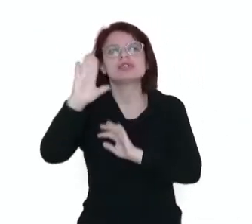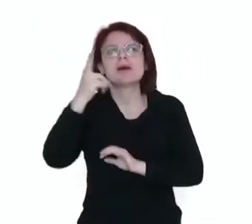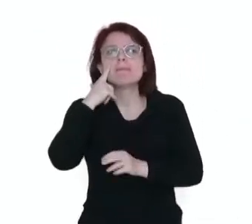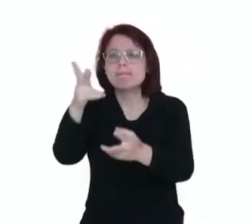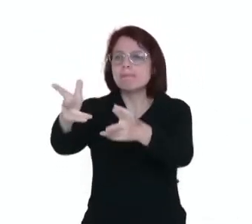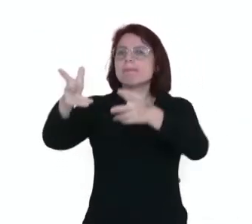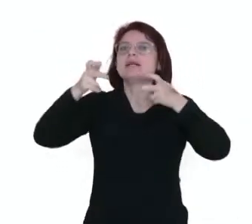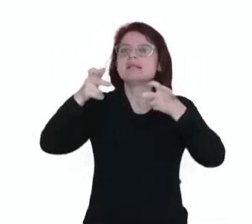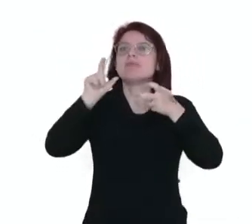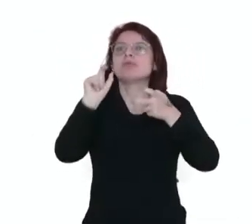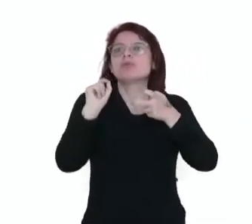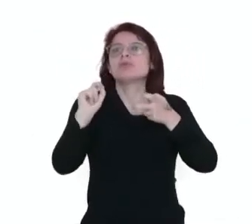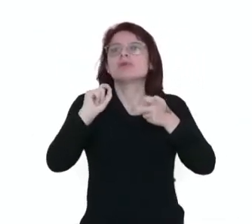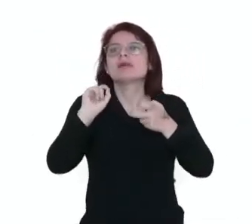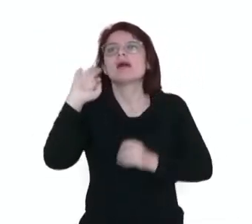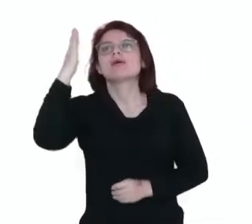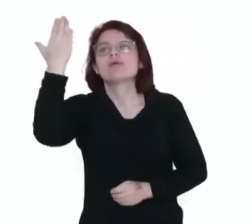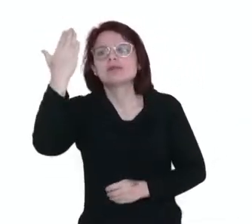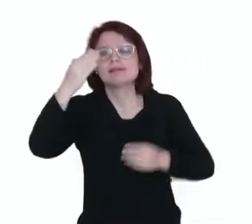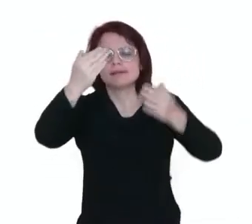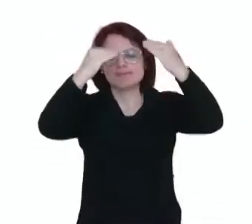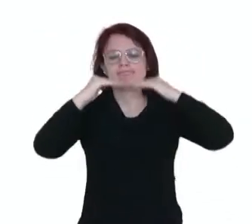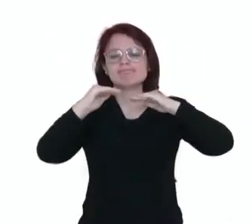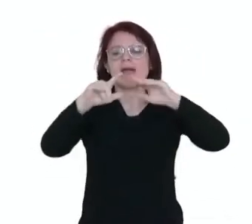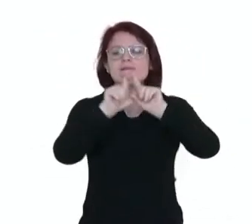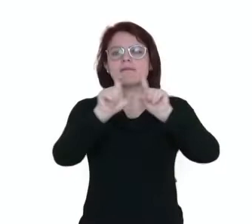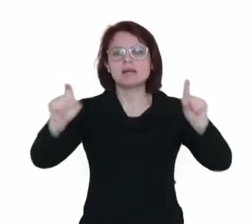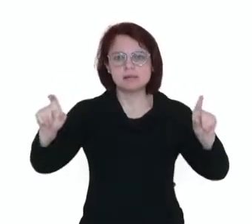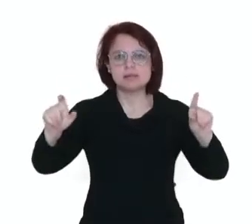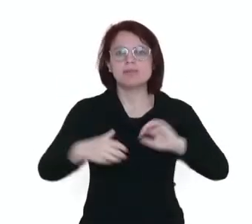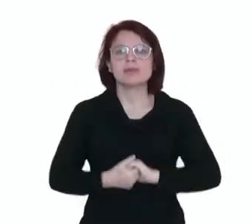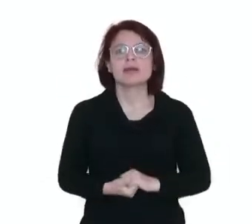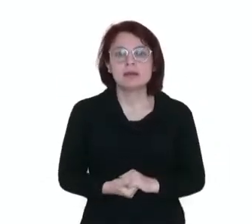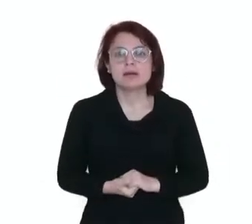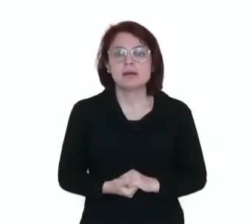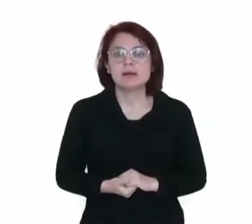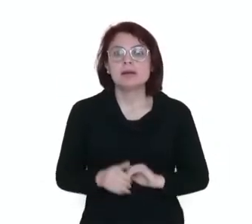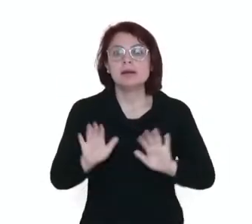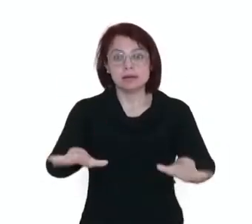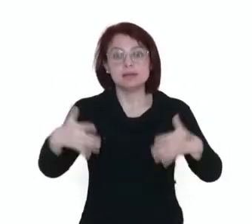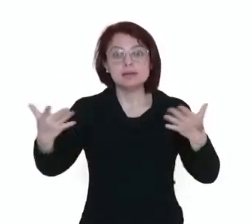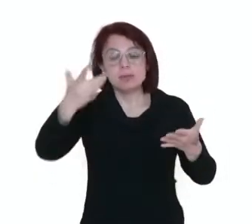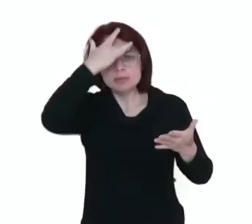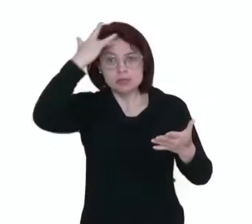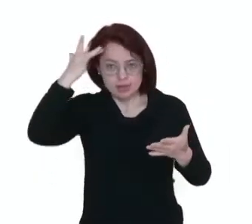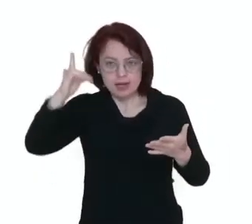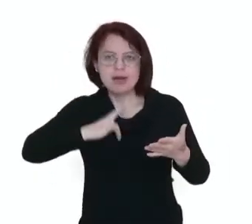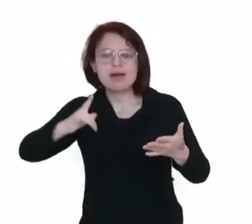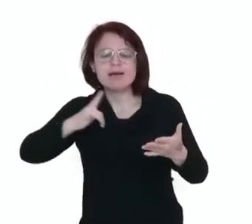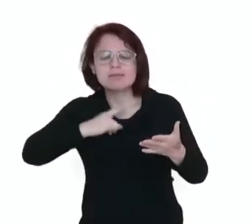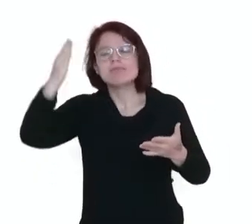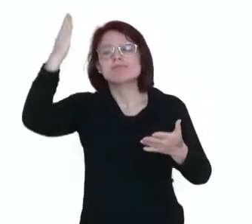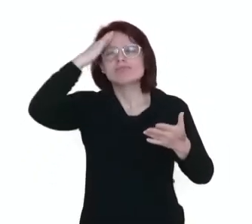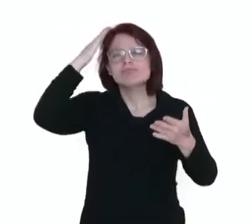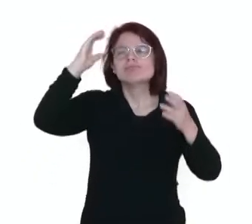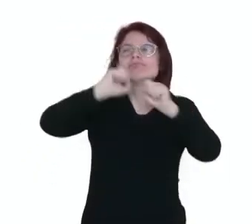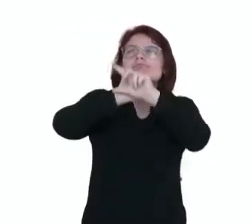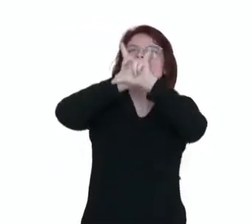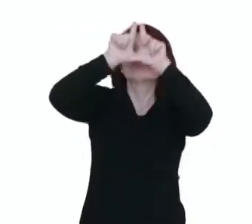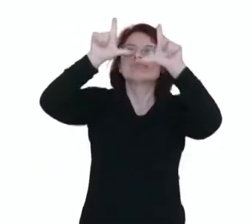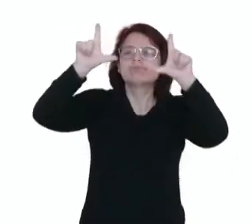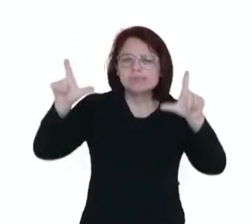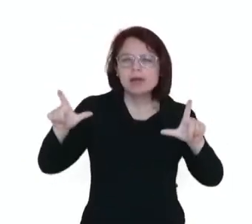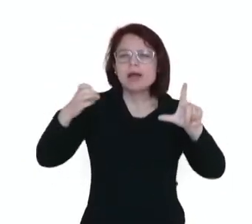já visualiza o que está logo abaixo, né? Então, ela compreende melhor aquela mensagem. Isso fica